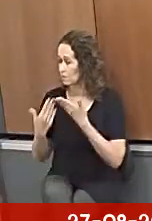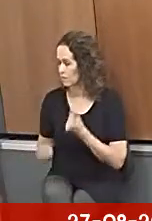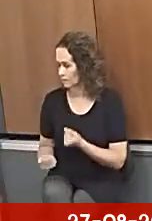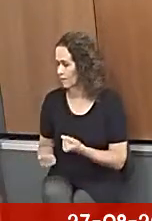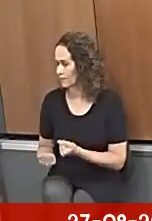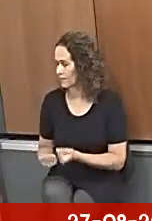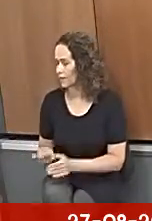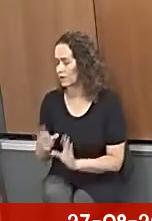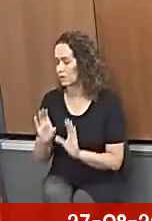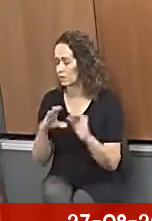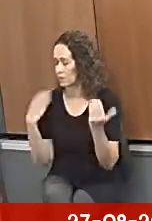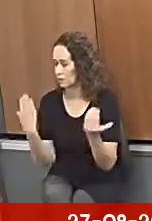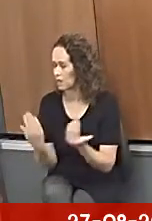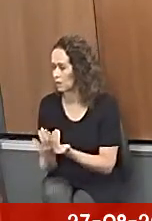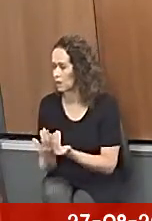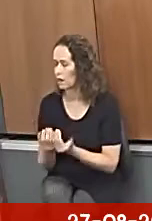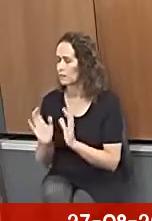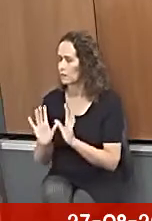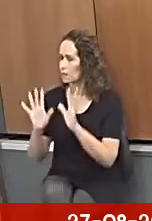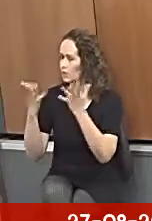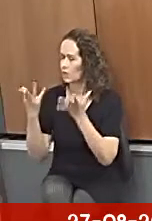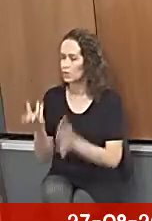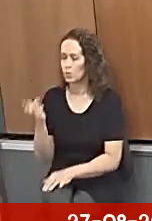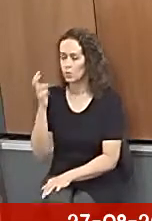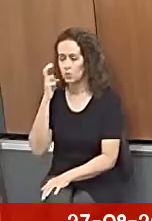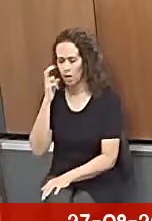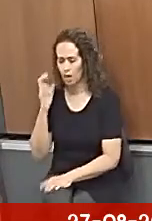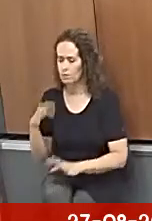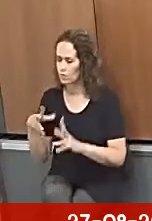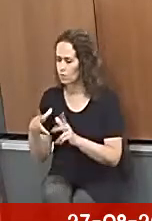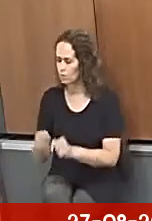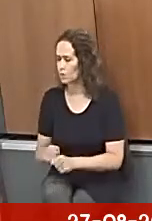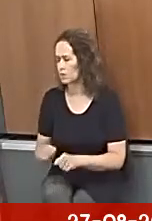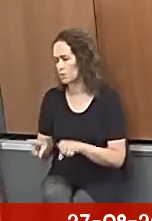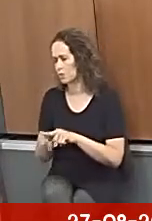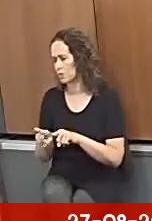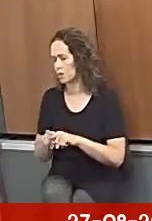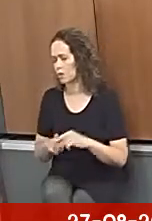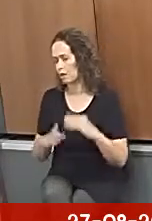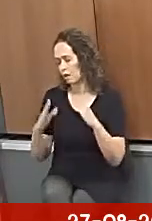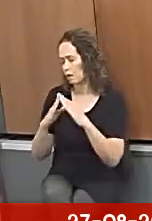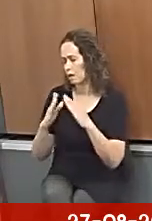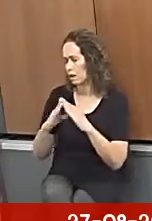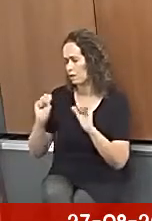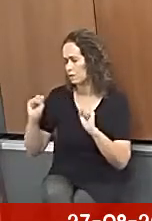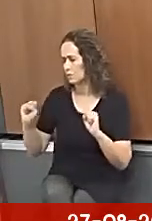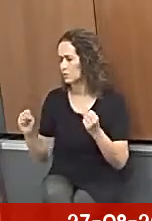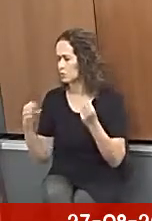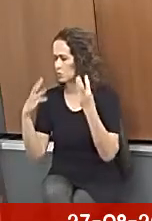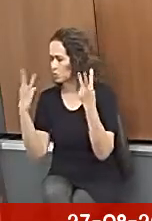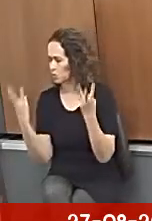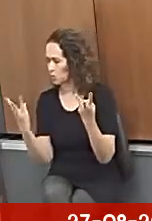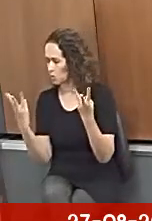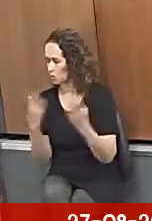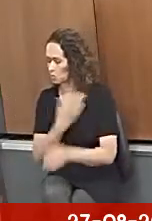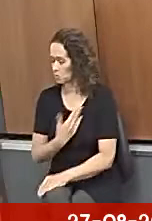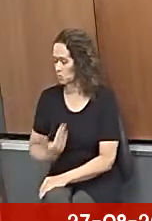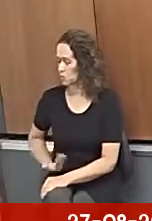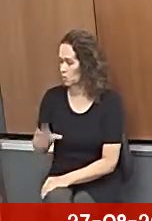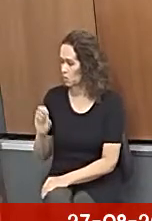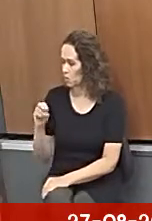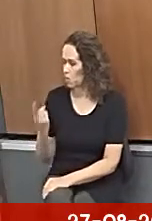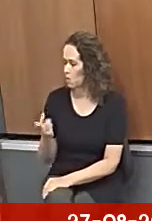todos os outros eventos culturais as casas de espetáculo seja pública ou seja privada os